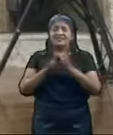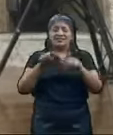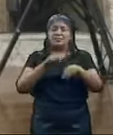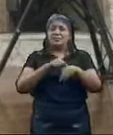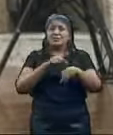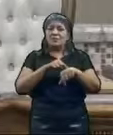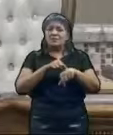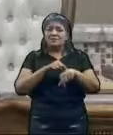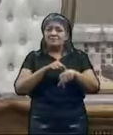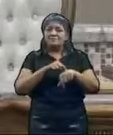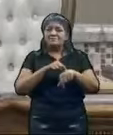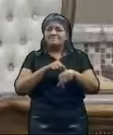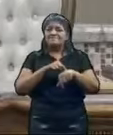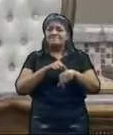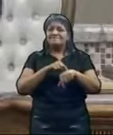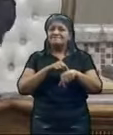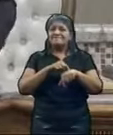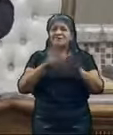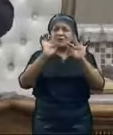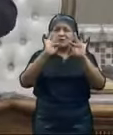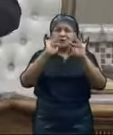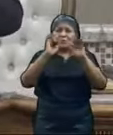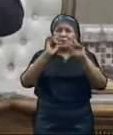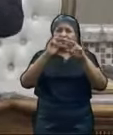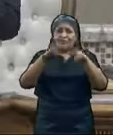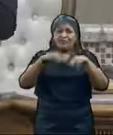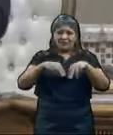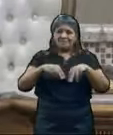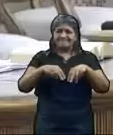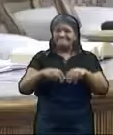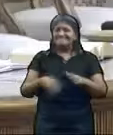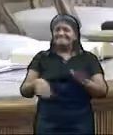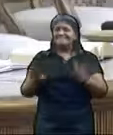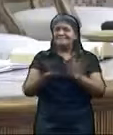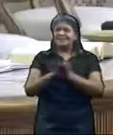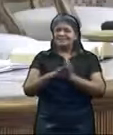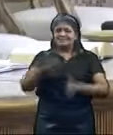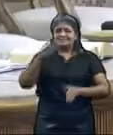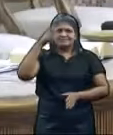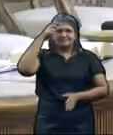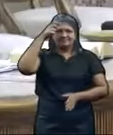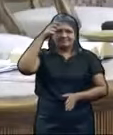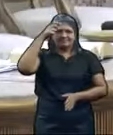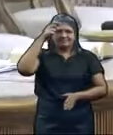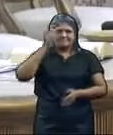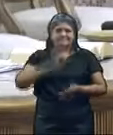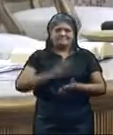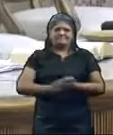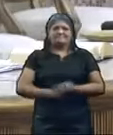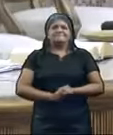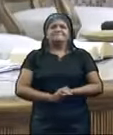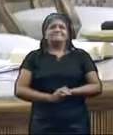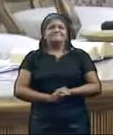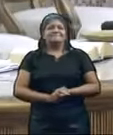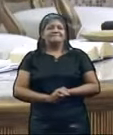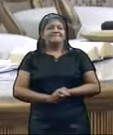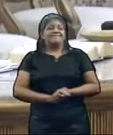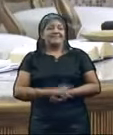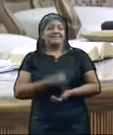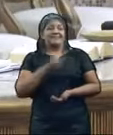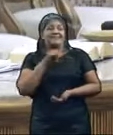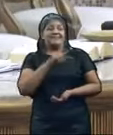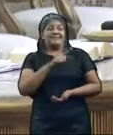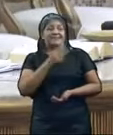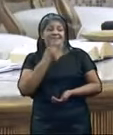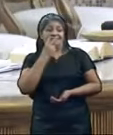iníco ele incorpora a iniquidade do jeito que Deus é santo é o diabo é